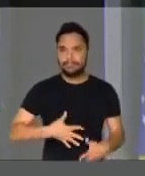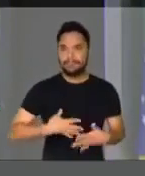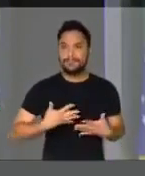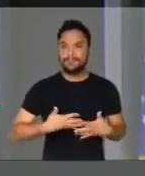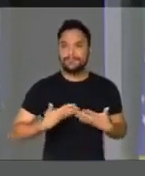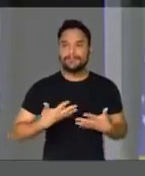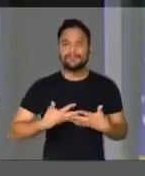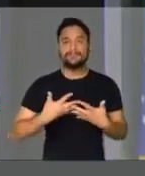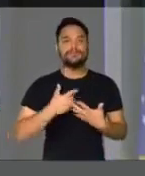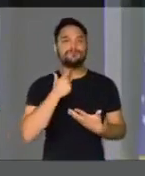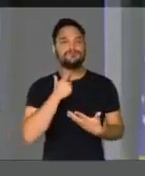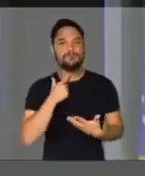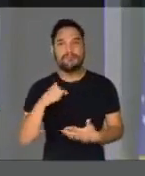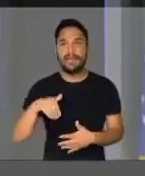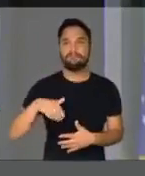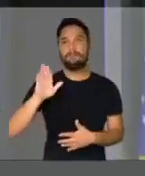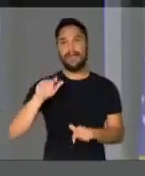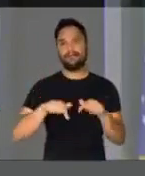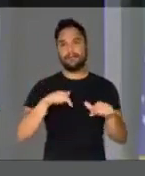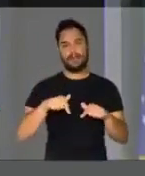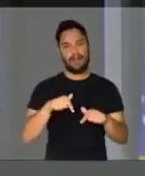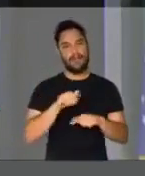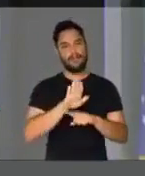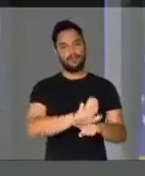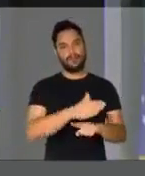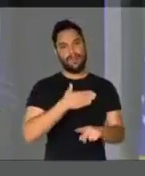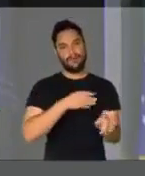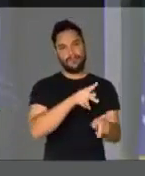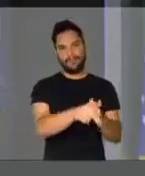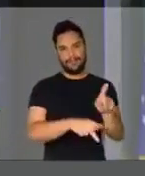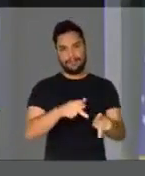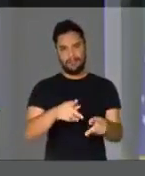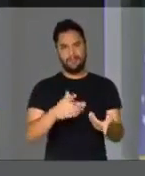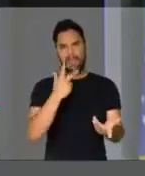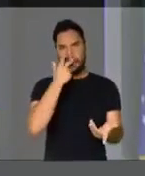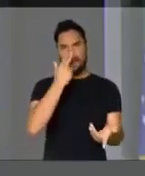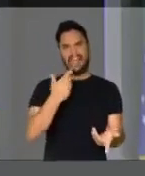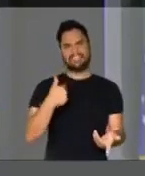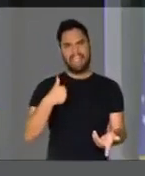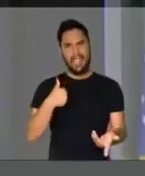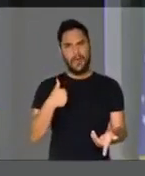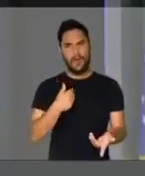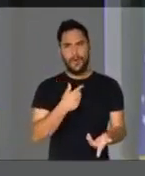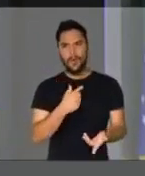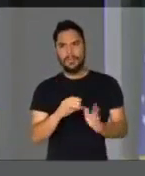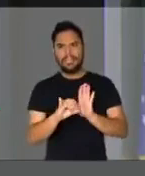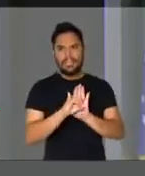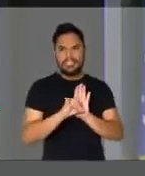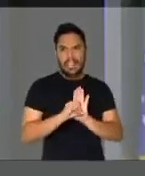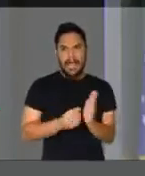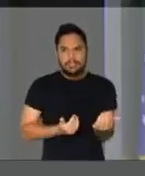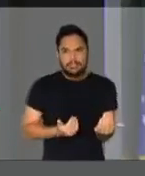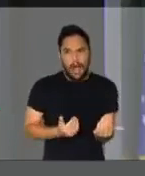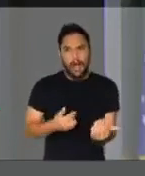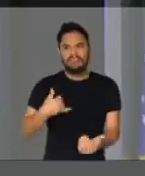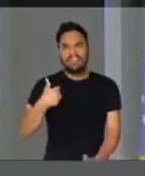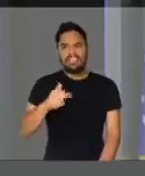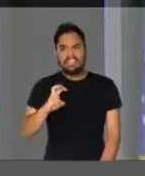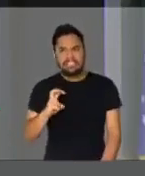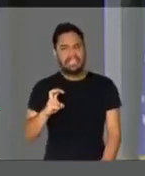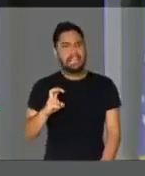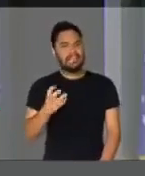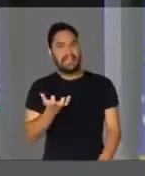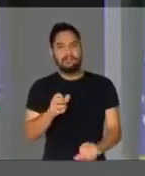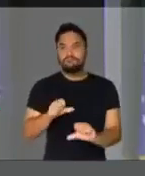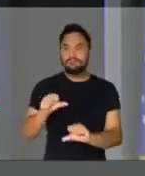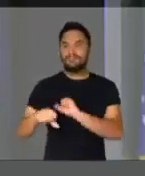de me doar foi aflorando. Já não me via mais um menino de 15 anos, sonhando utopicamente em mudar o mundo, mas